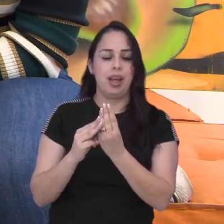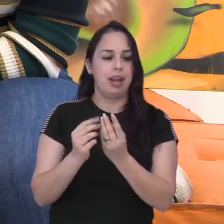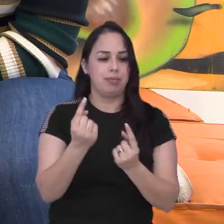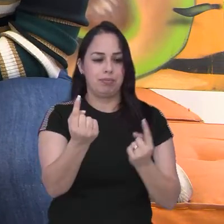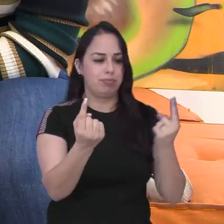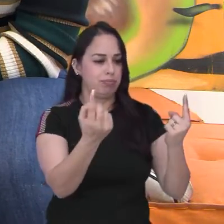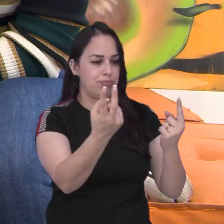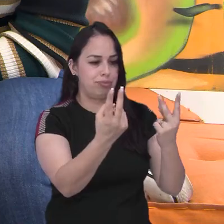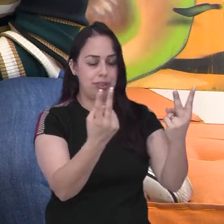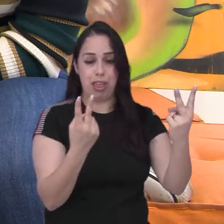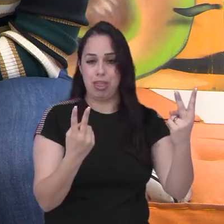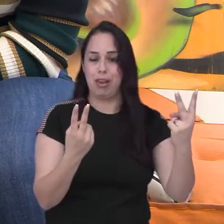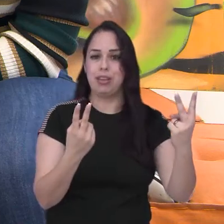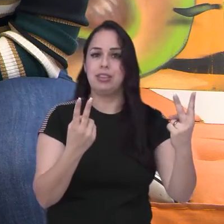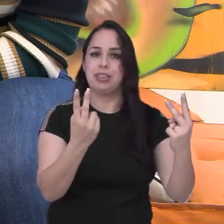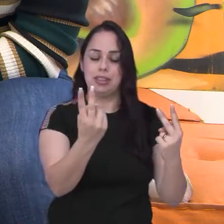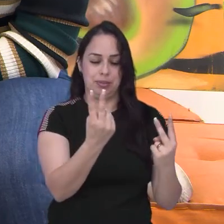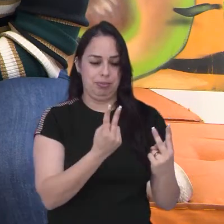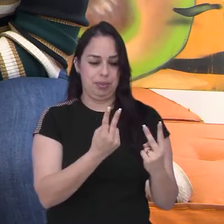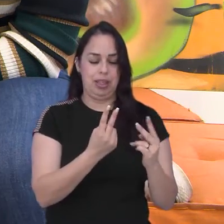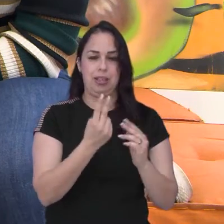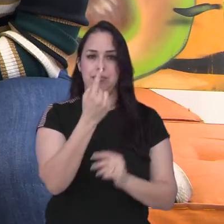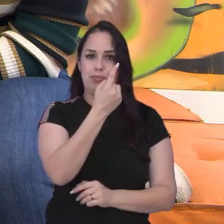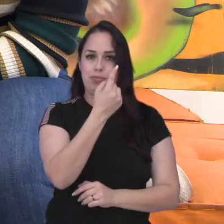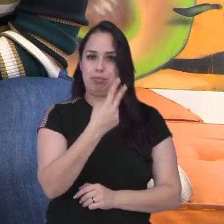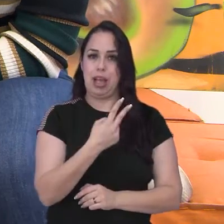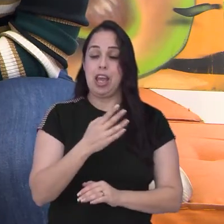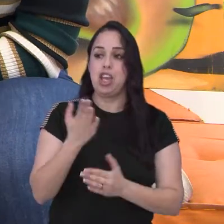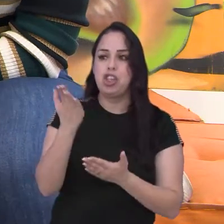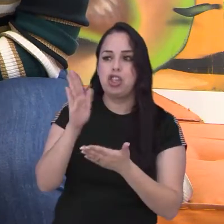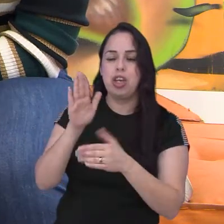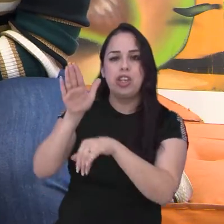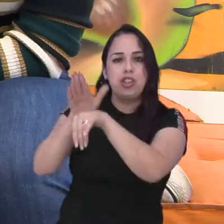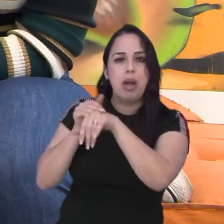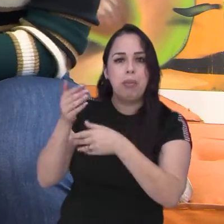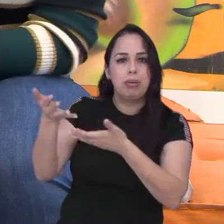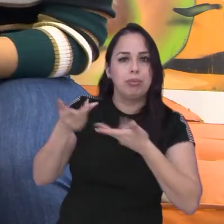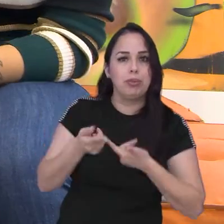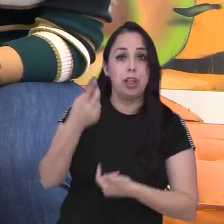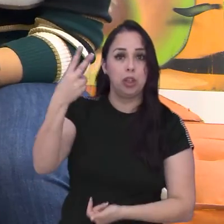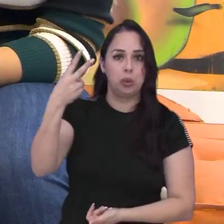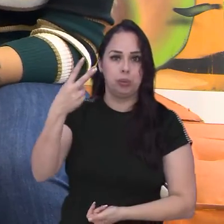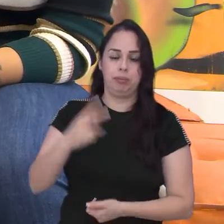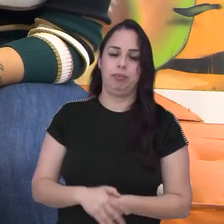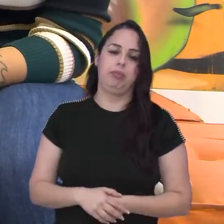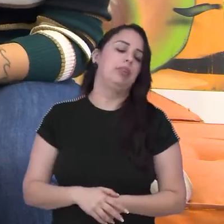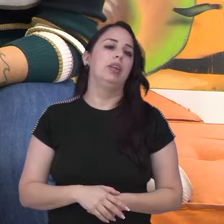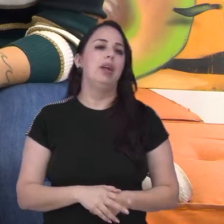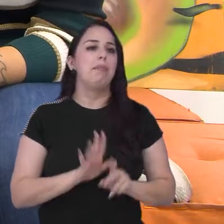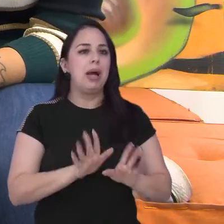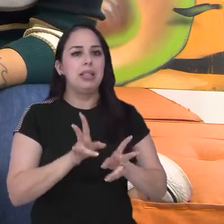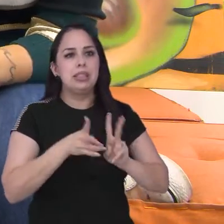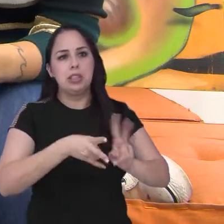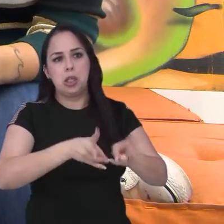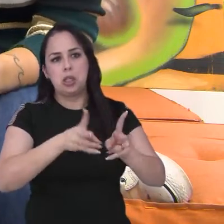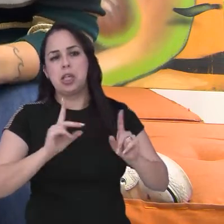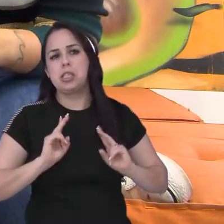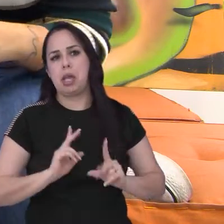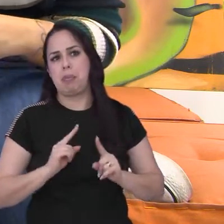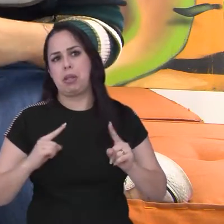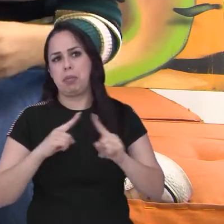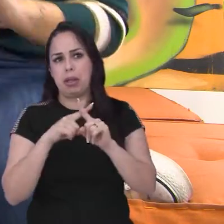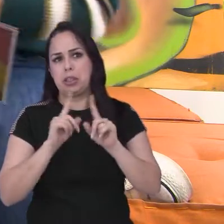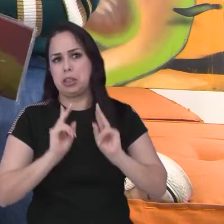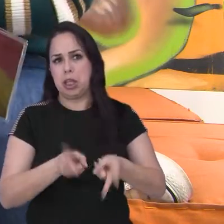junta todos esses MCs com 2 batalhas convidadas de fora, né? Talvez uma de Mas é contínuo, né? Você falou que vai ter, enfim, tem sempre